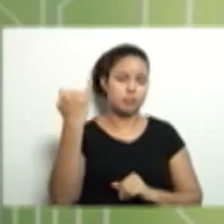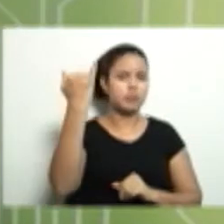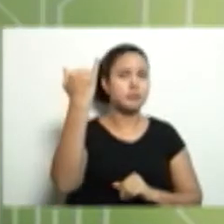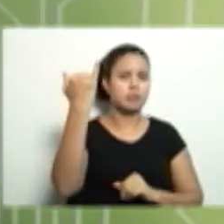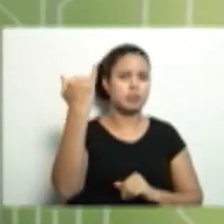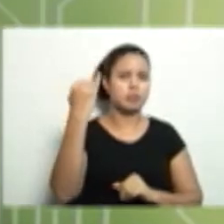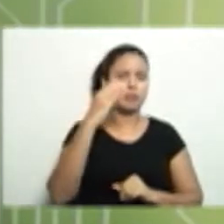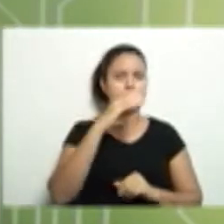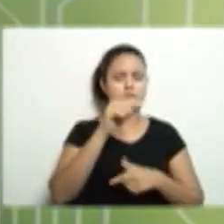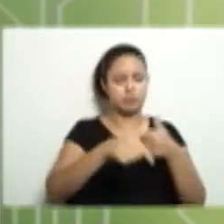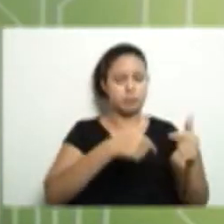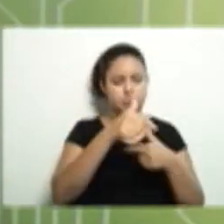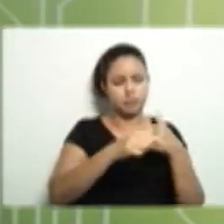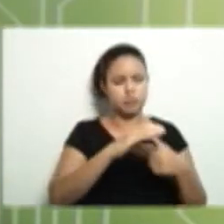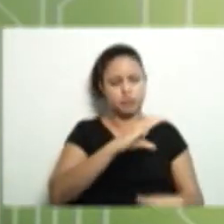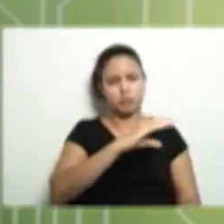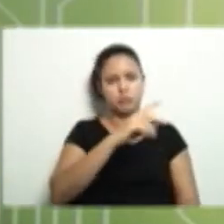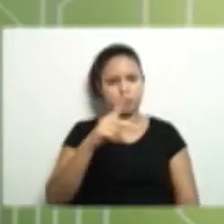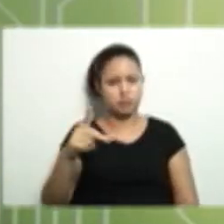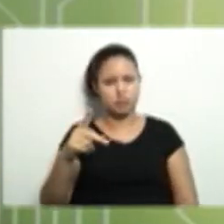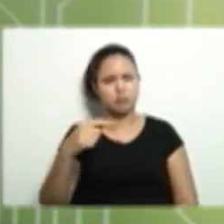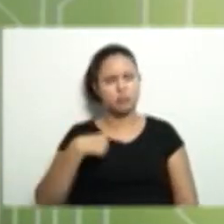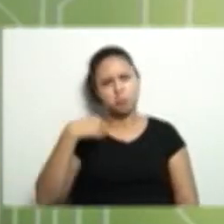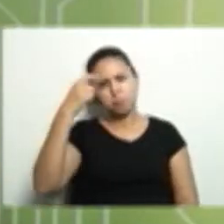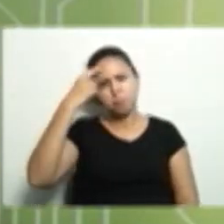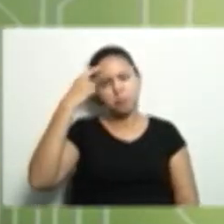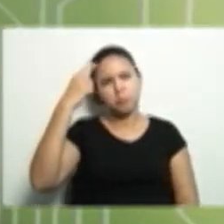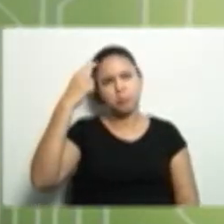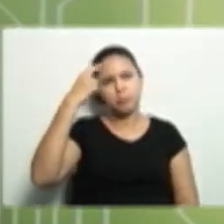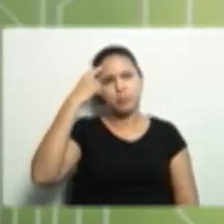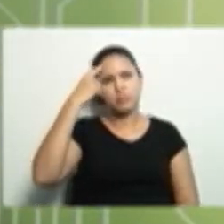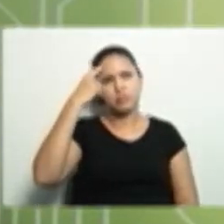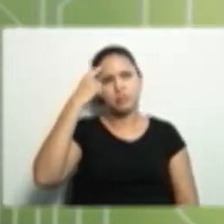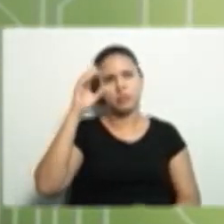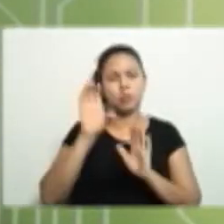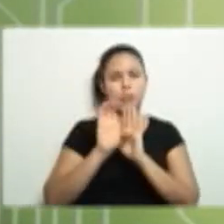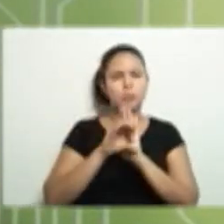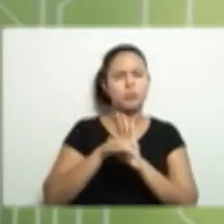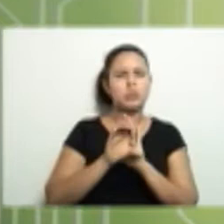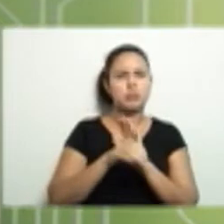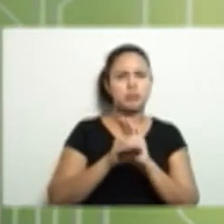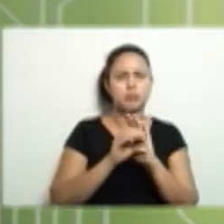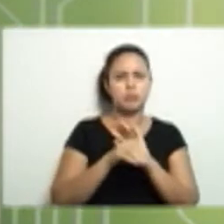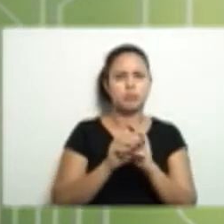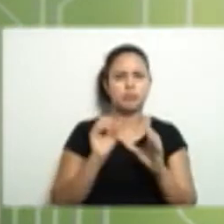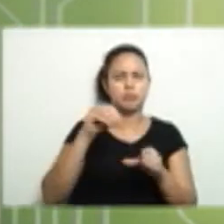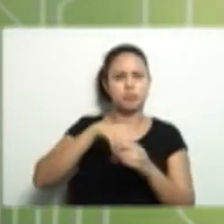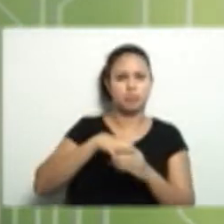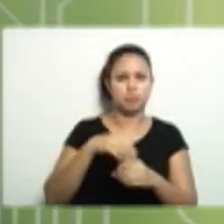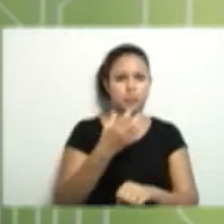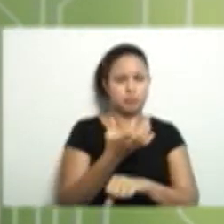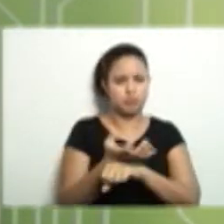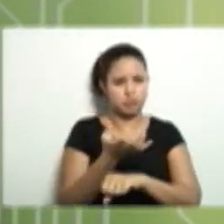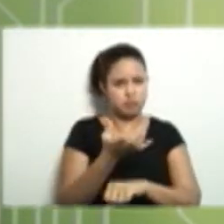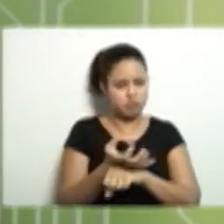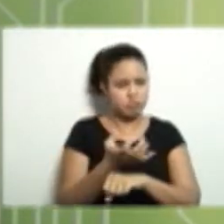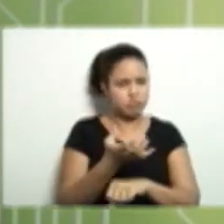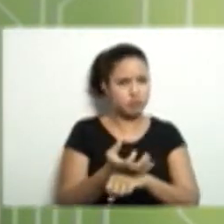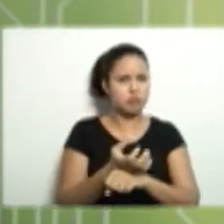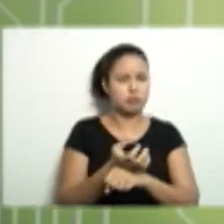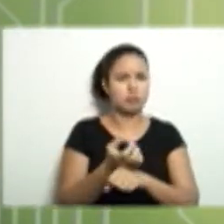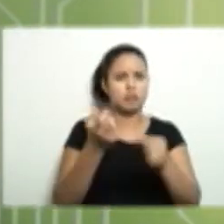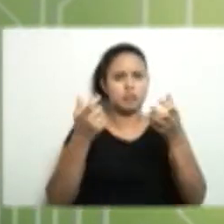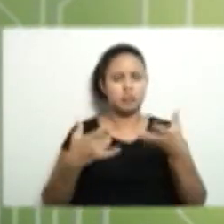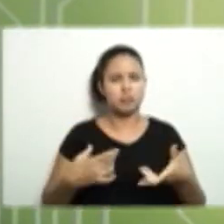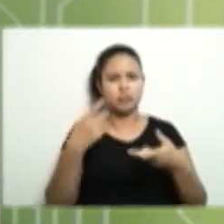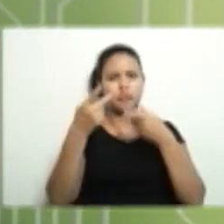trabalho cooperativo, porque penso que essa é a intenção da gente trazer esse conteúdo nessa disciplina, num curso de cooperativismo, quando a gente está falando de